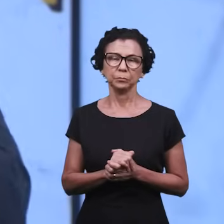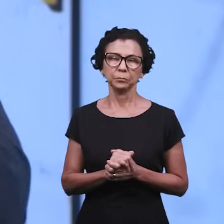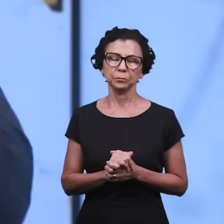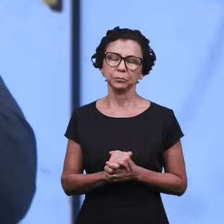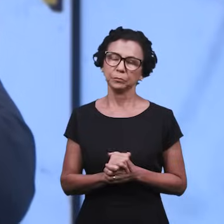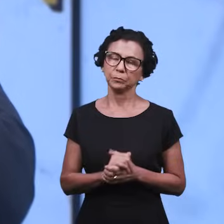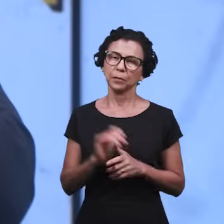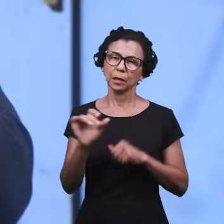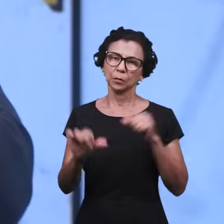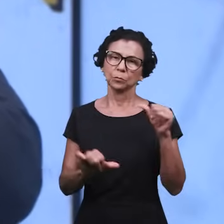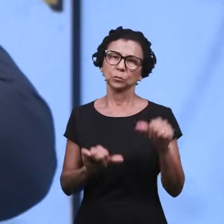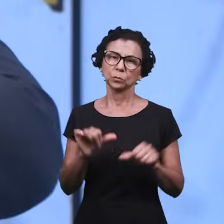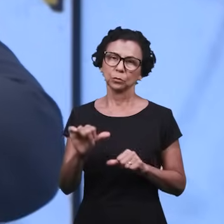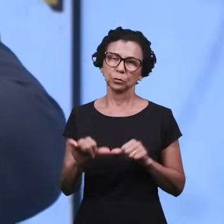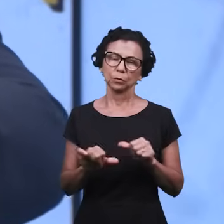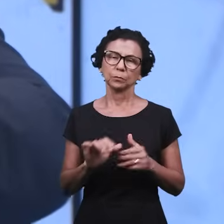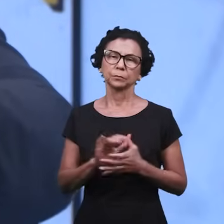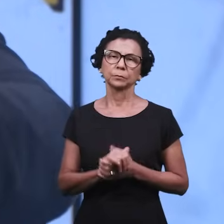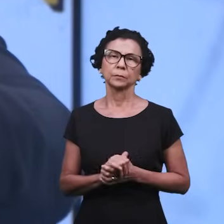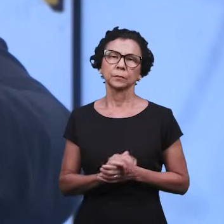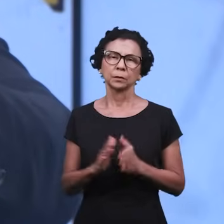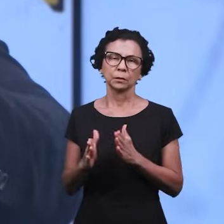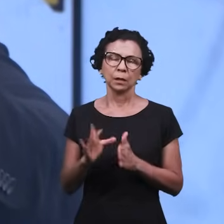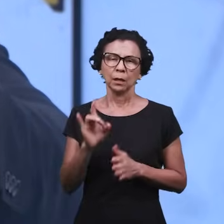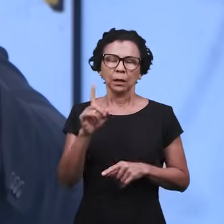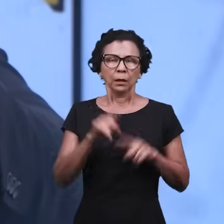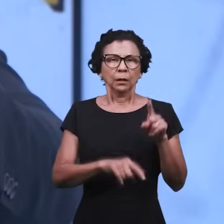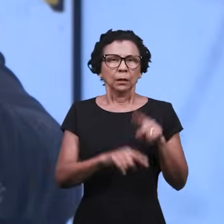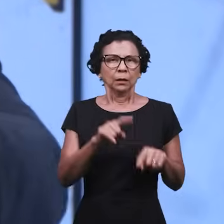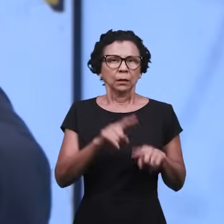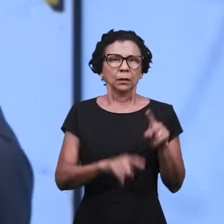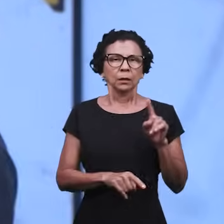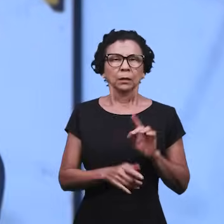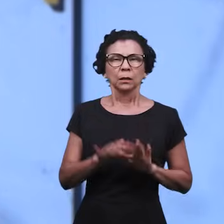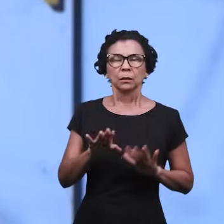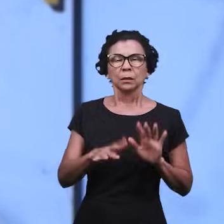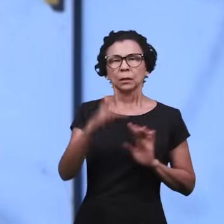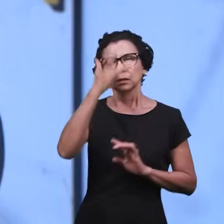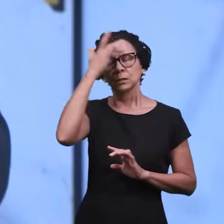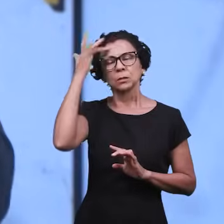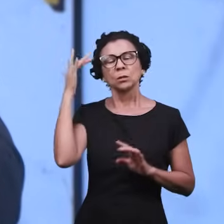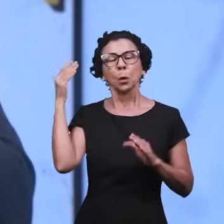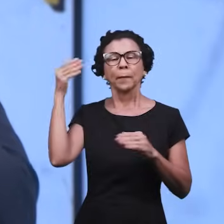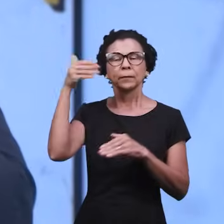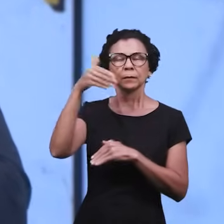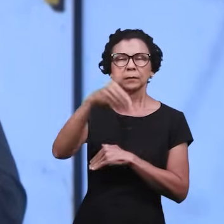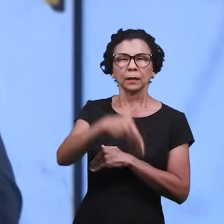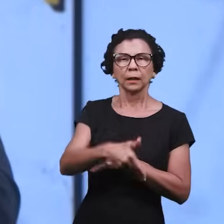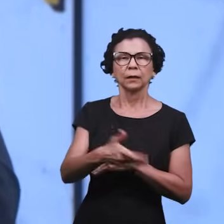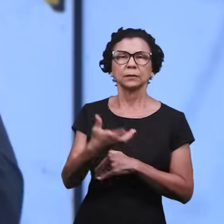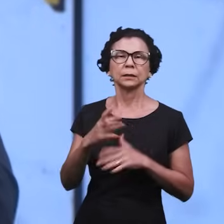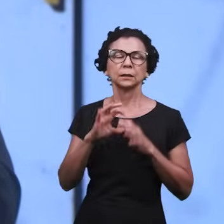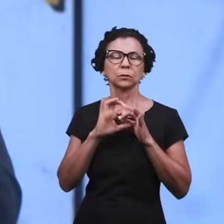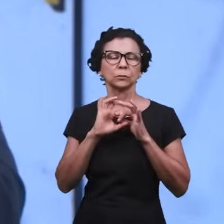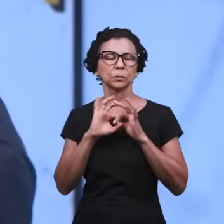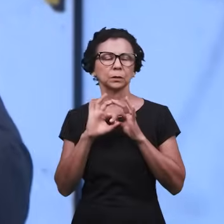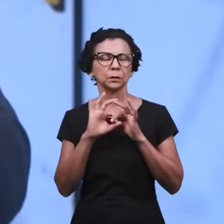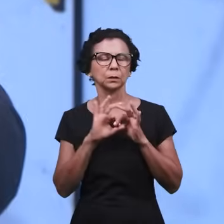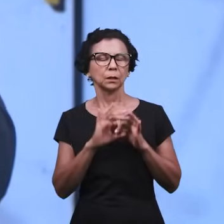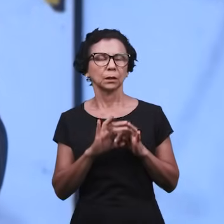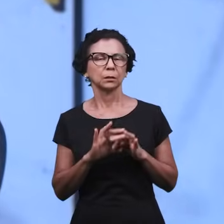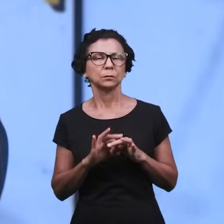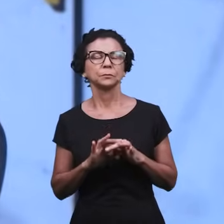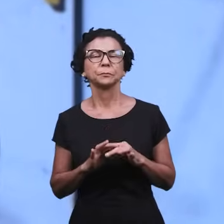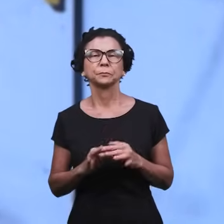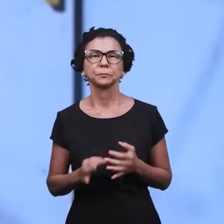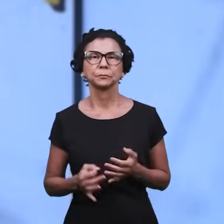antes do culto ali, 10, 15 minutos antes, o instrumental, né? Porque às vezes a irmã chegava, queria entrar na comunhão, já estava cantando louvores,